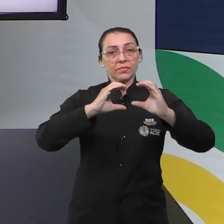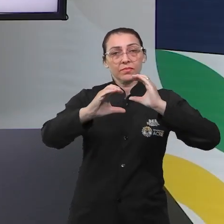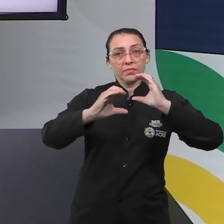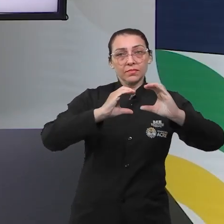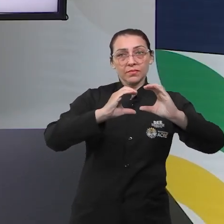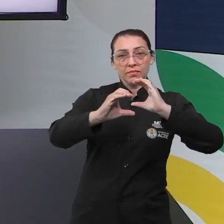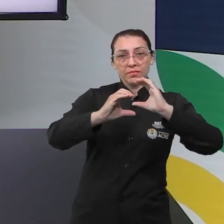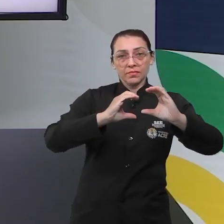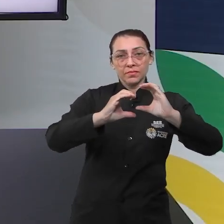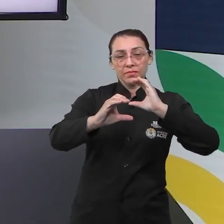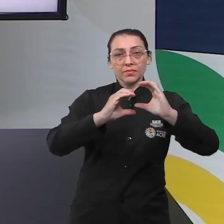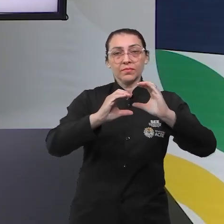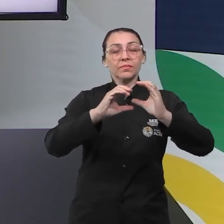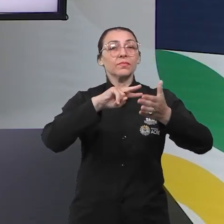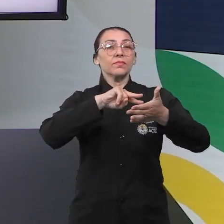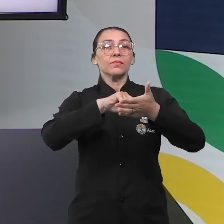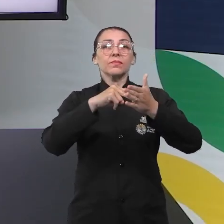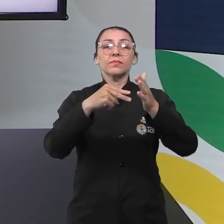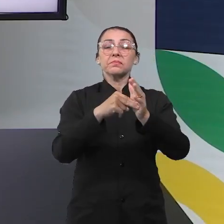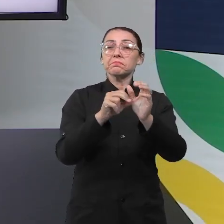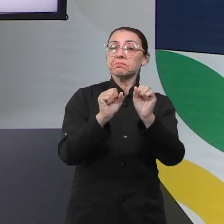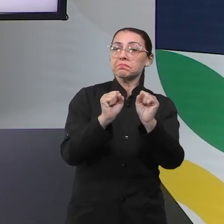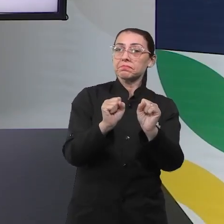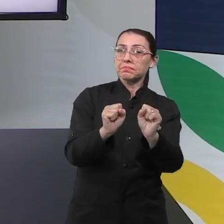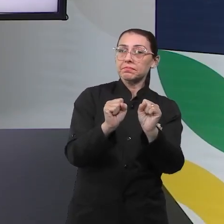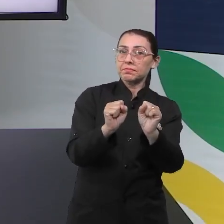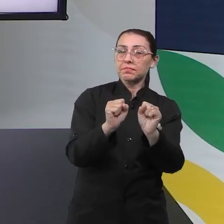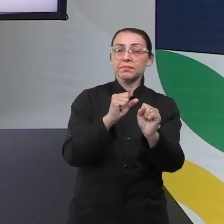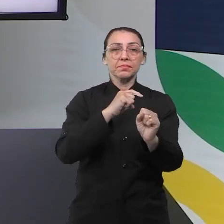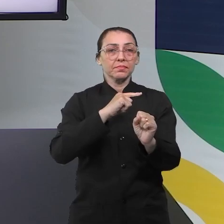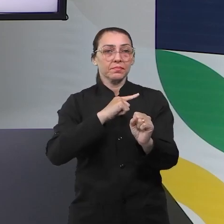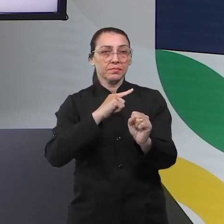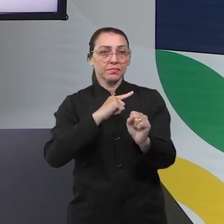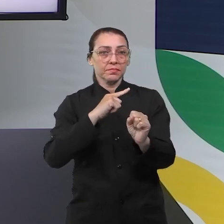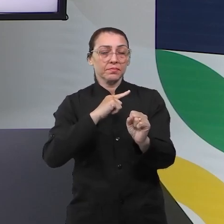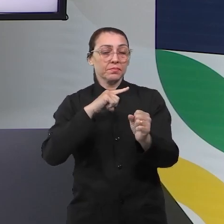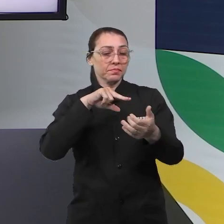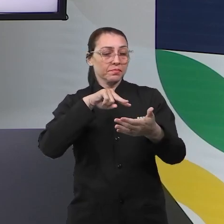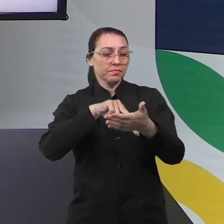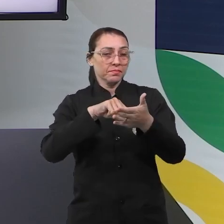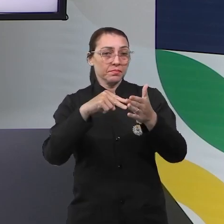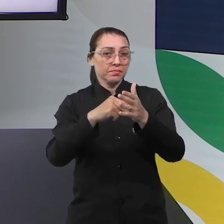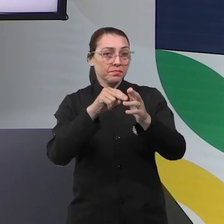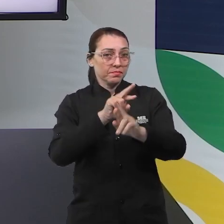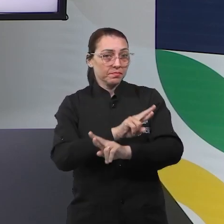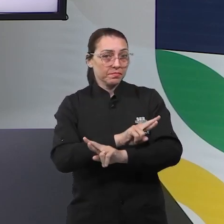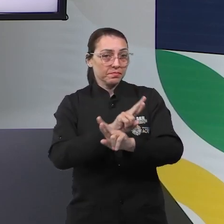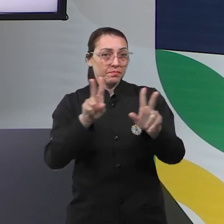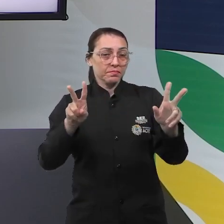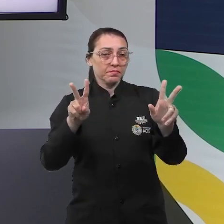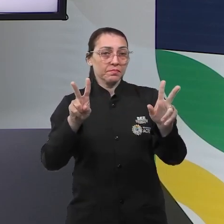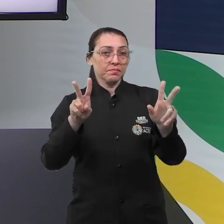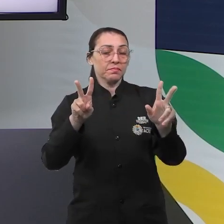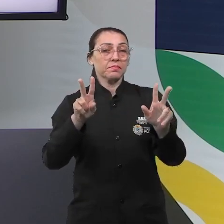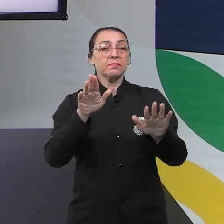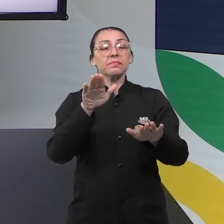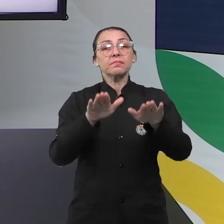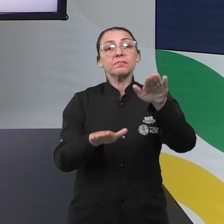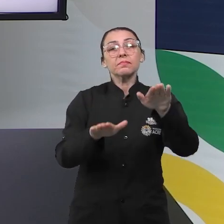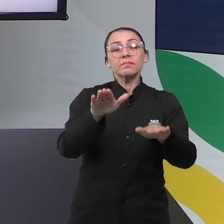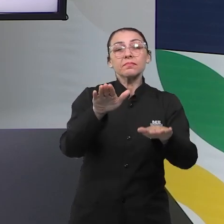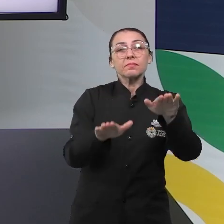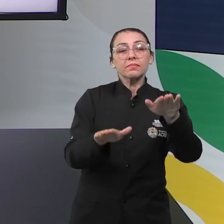comunicamos. E esses sentidos, eles podem ter significados diferentes dependendo